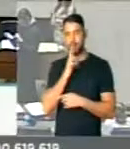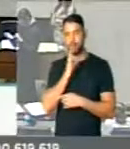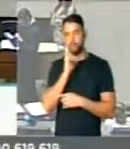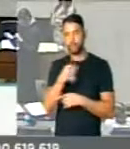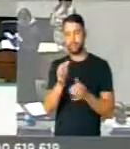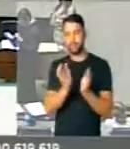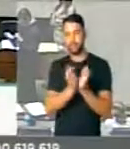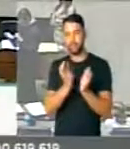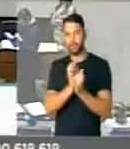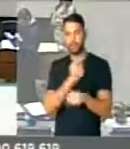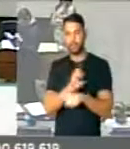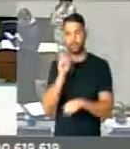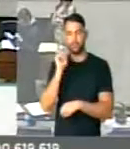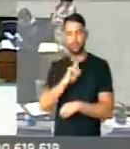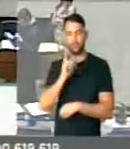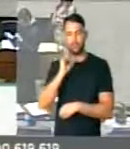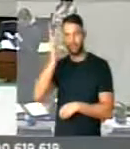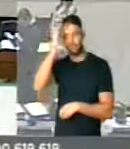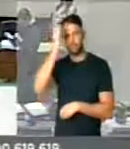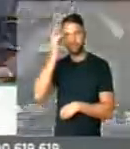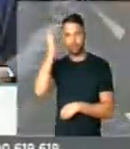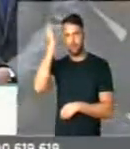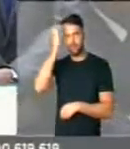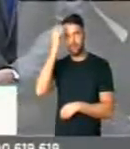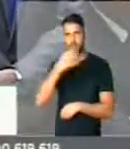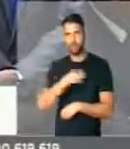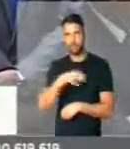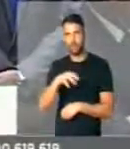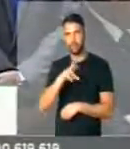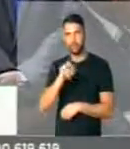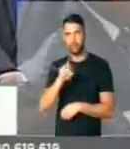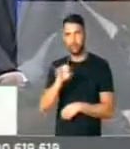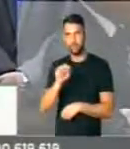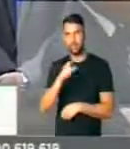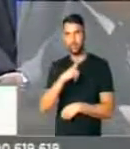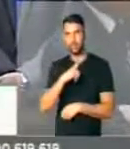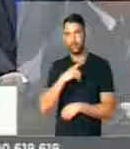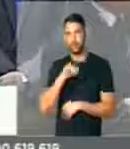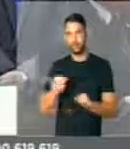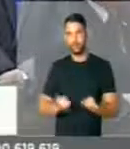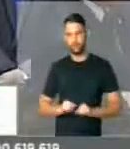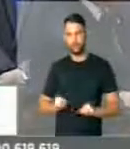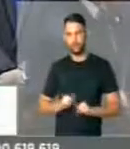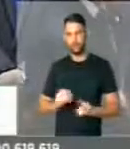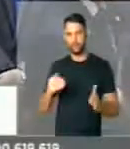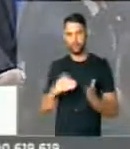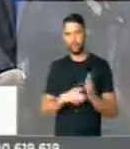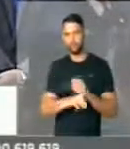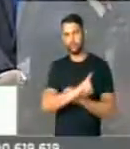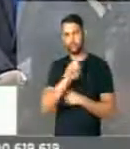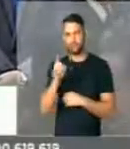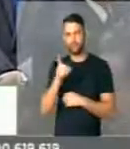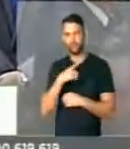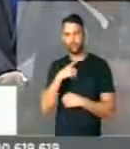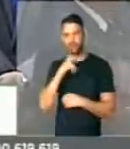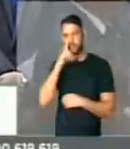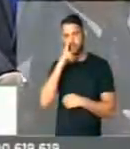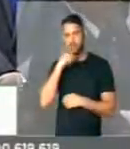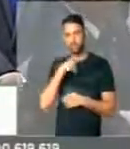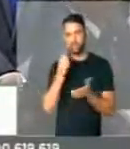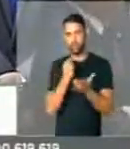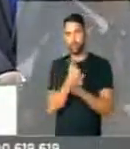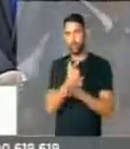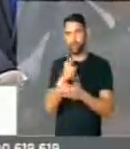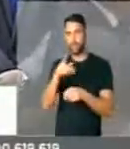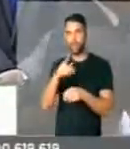à bancada de Minas Gerais, do Espírito Santo, da Bahia e de Rondônia, que sofreram muito nos últimos dias com a ameaça da importação